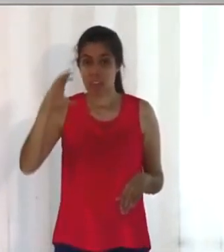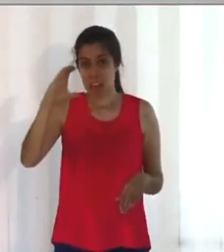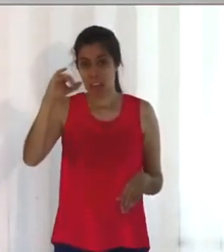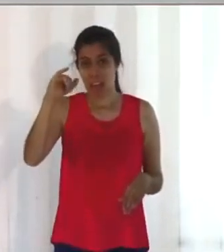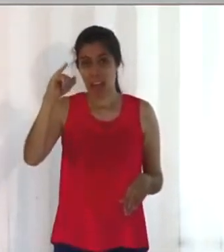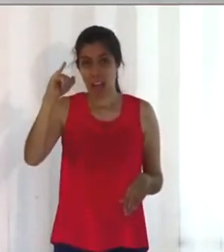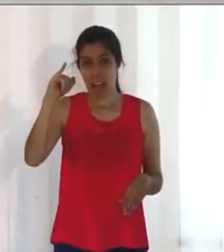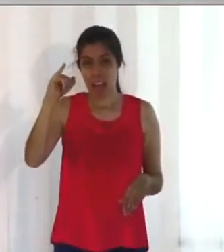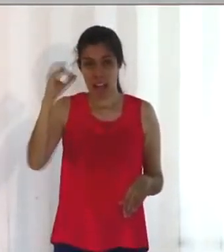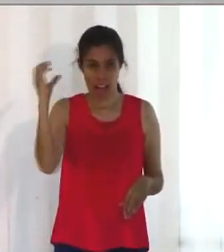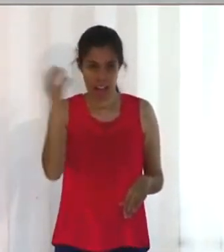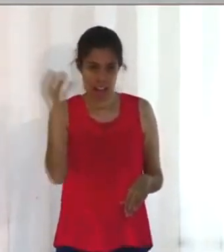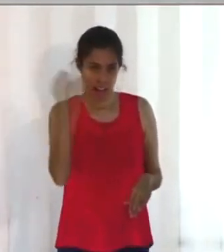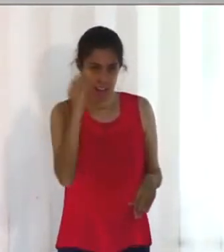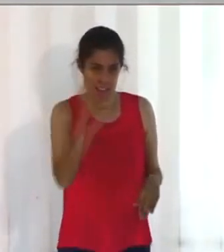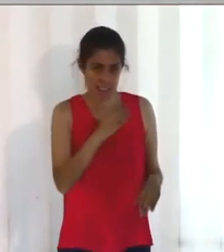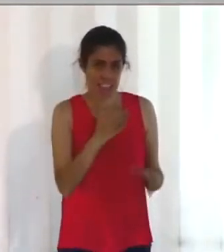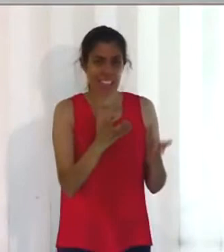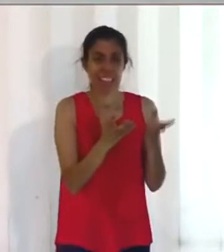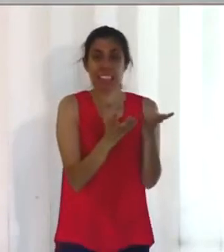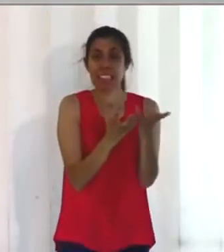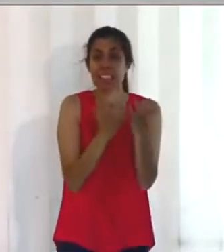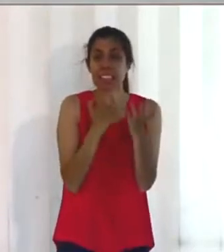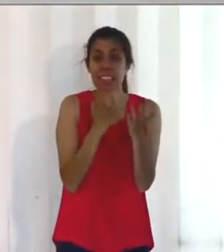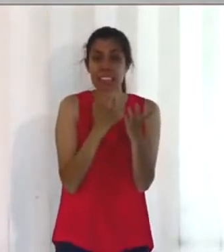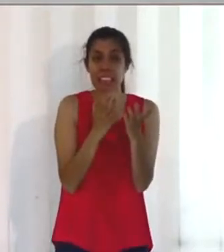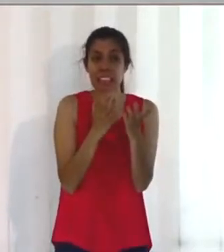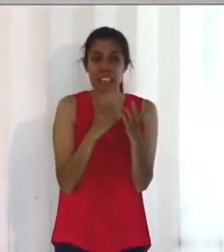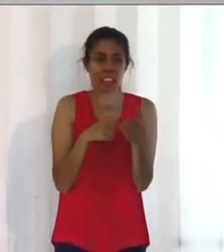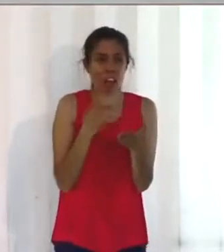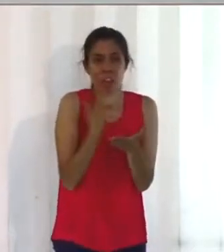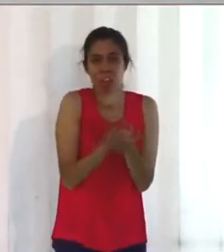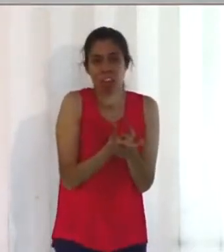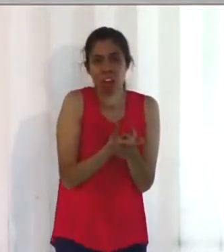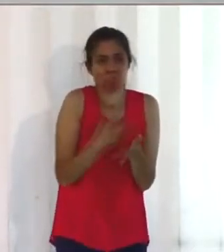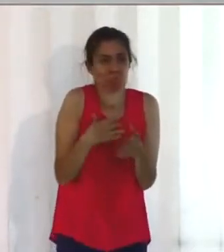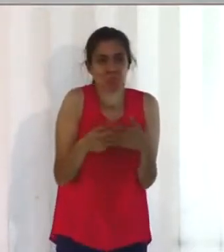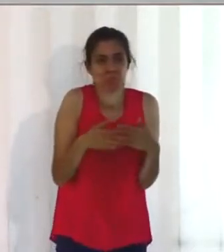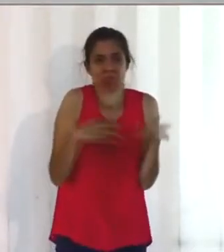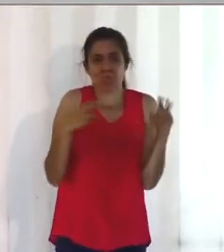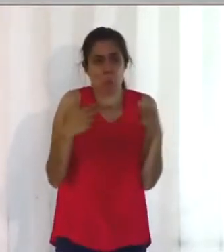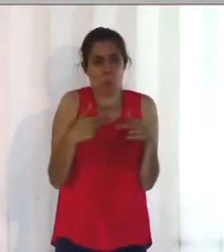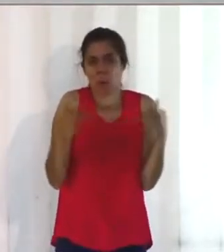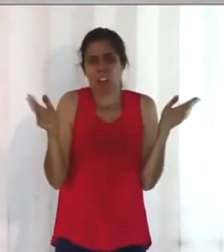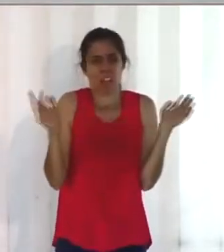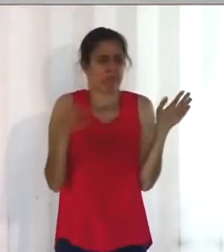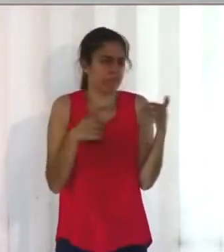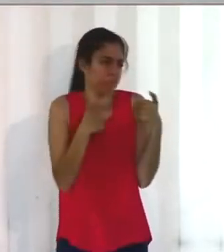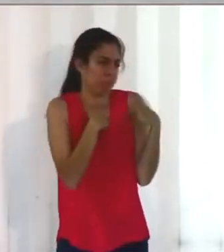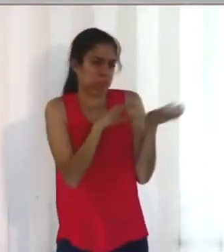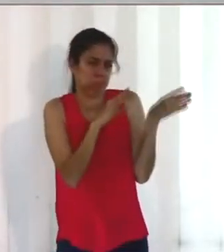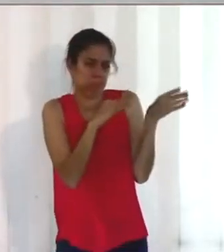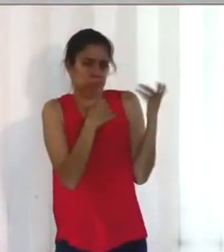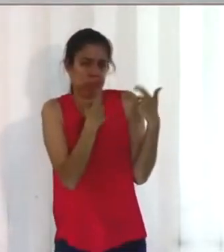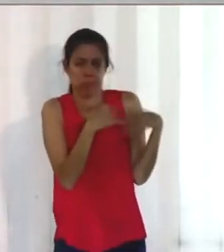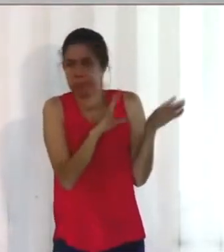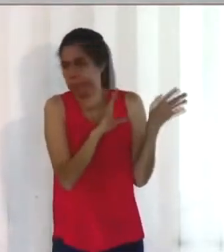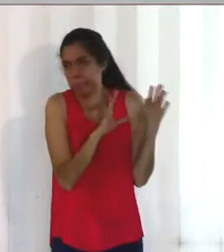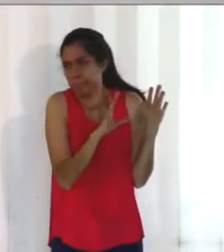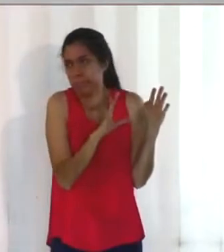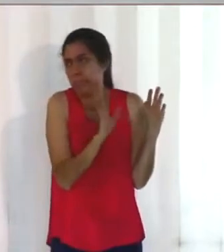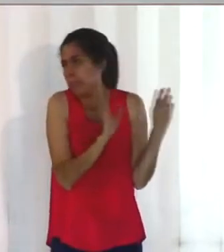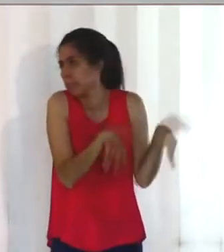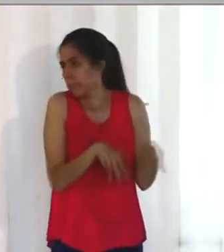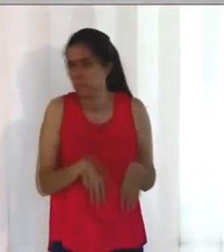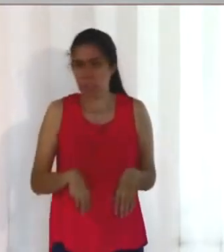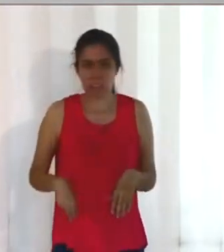que aparentemente não tem como pressuposto a fé. É alguma coisa que eu dou de complacência, é alguma coisa que eu dou que não